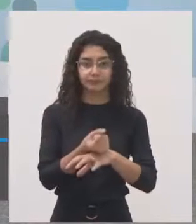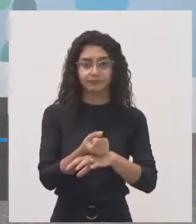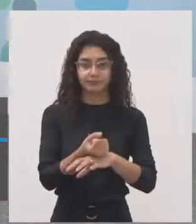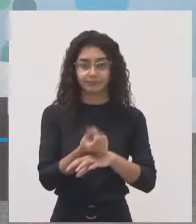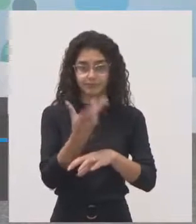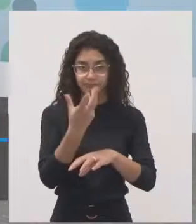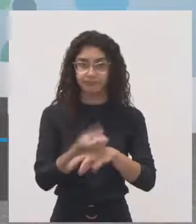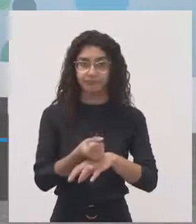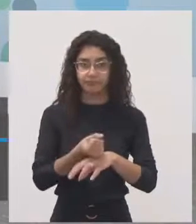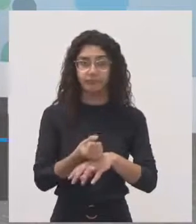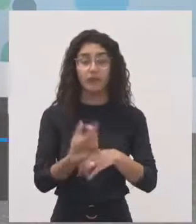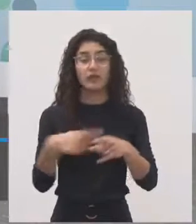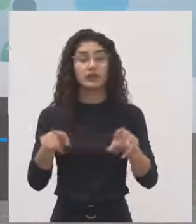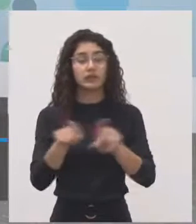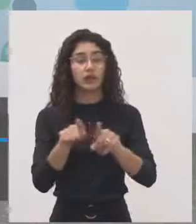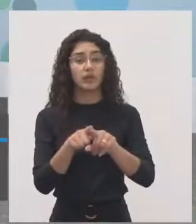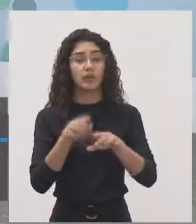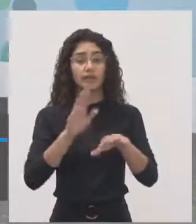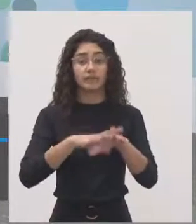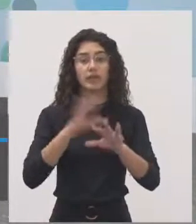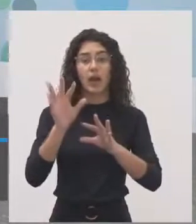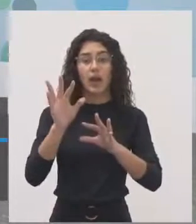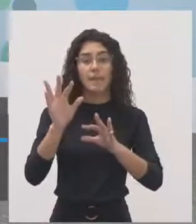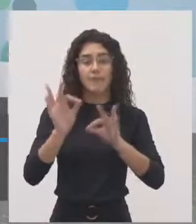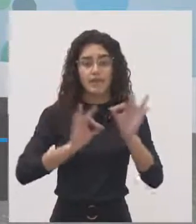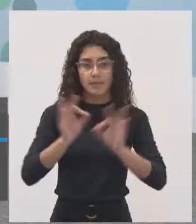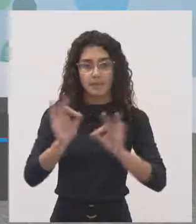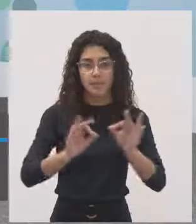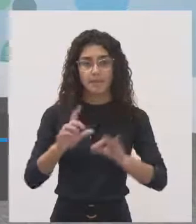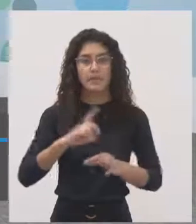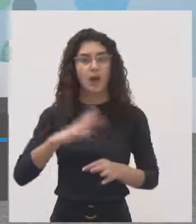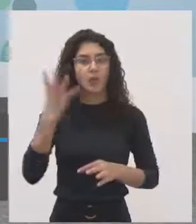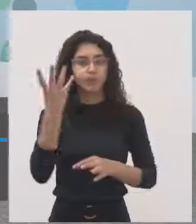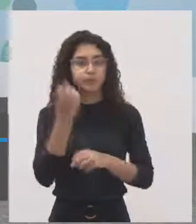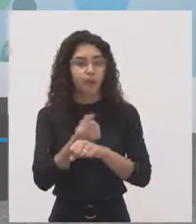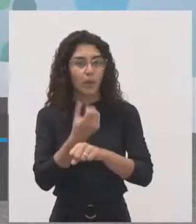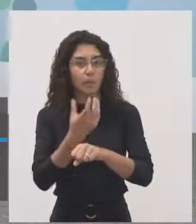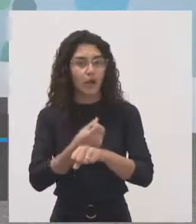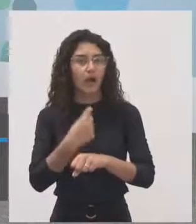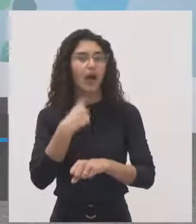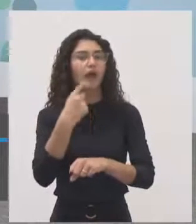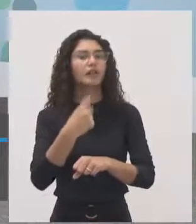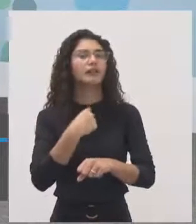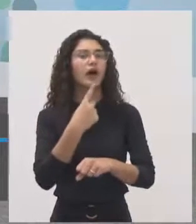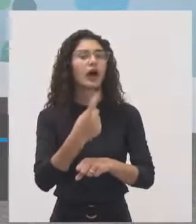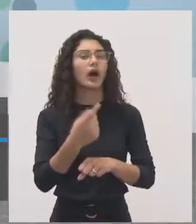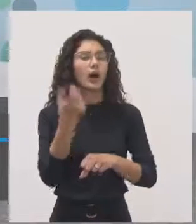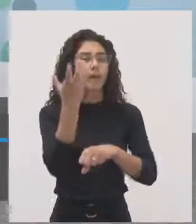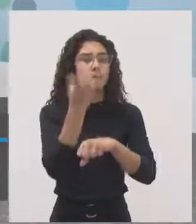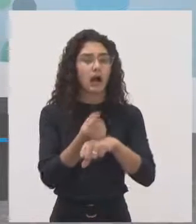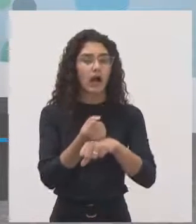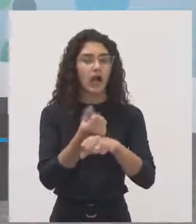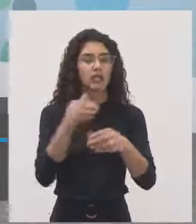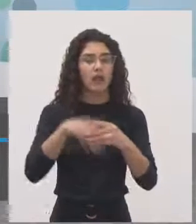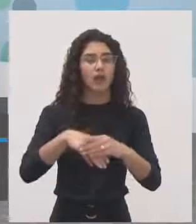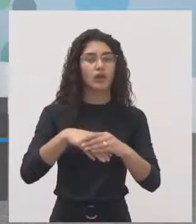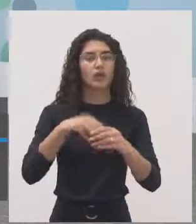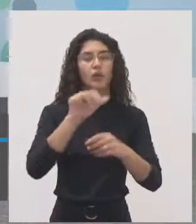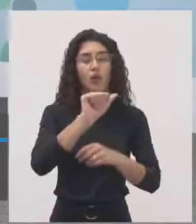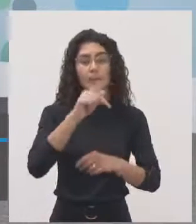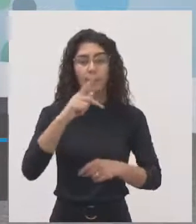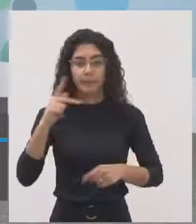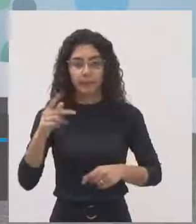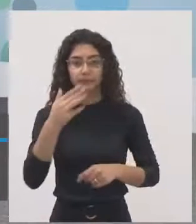conseguir principalmente fazer a configuração para inserir o áudio, né? Inserir o áudio dentro do RIP